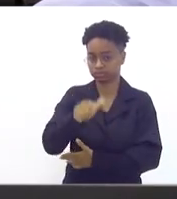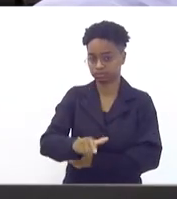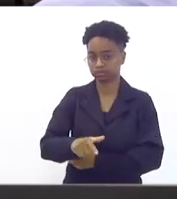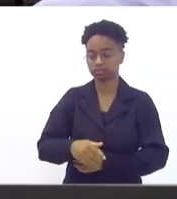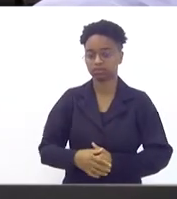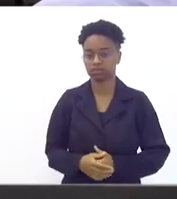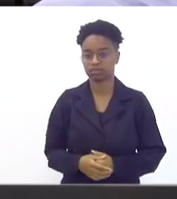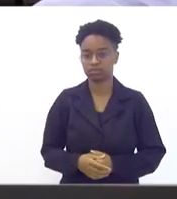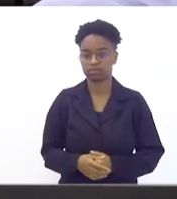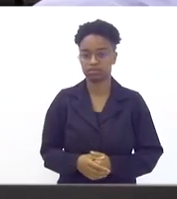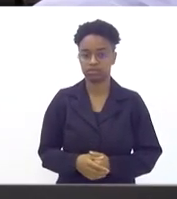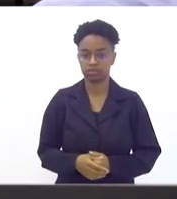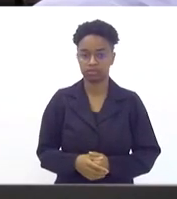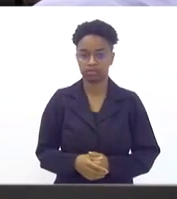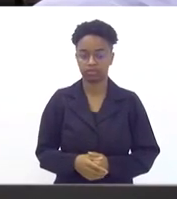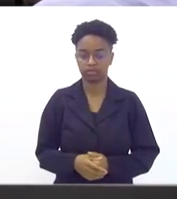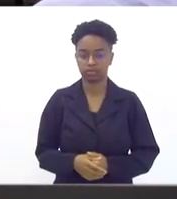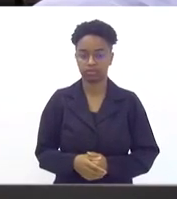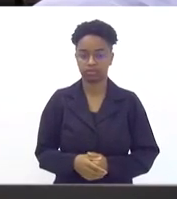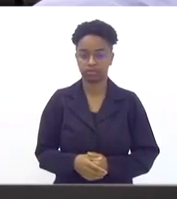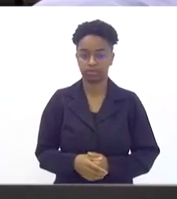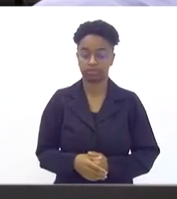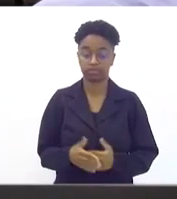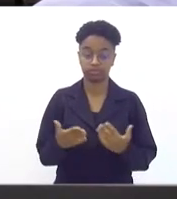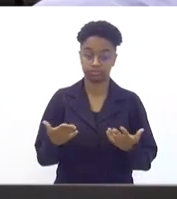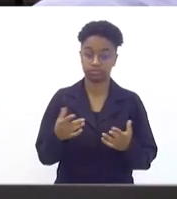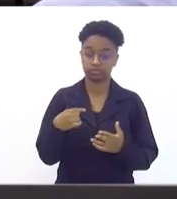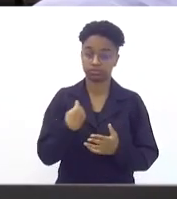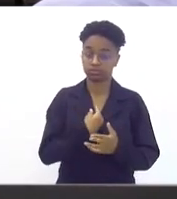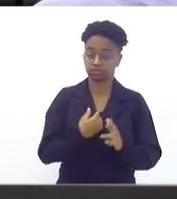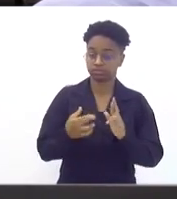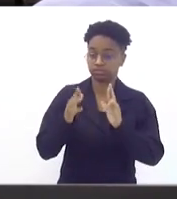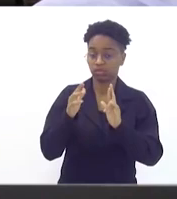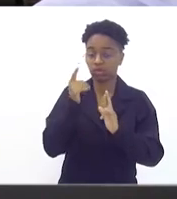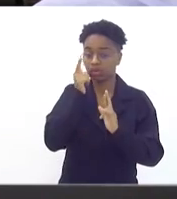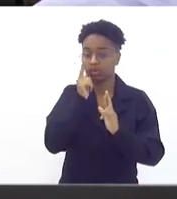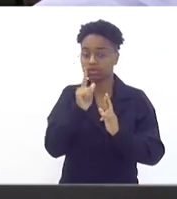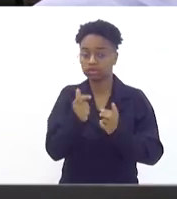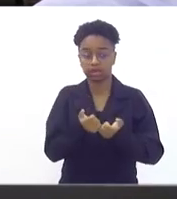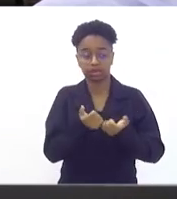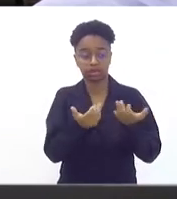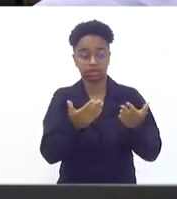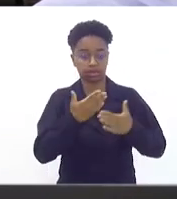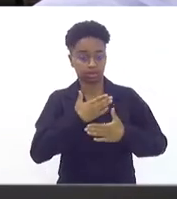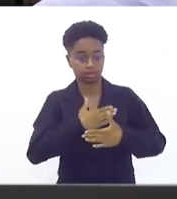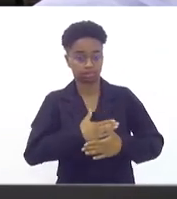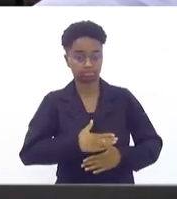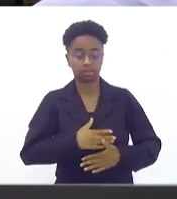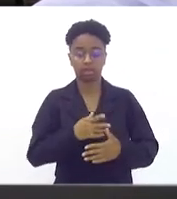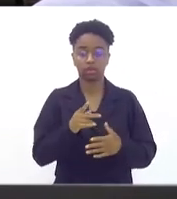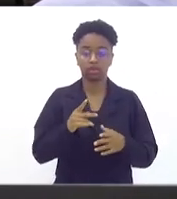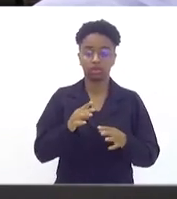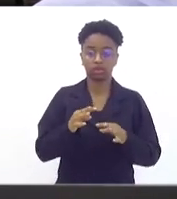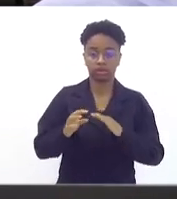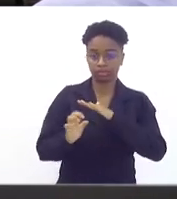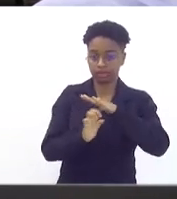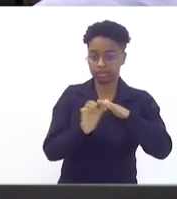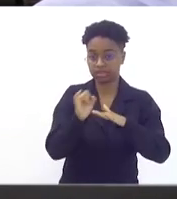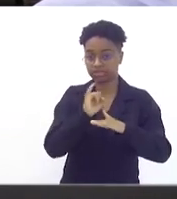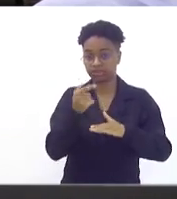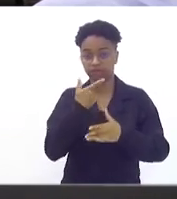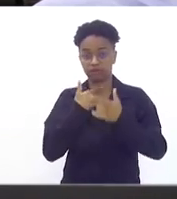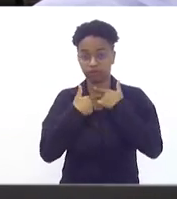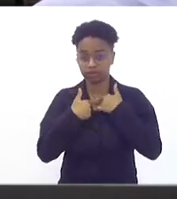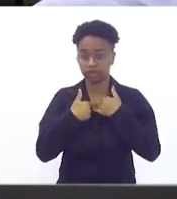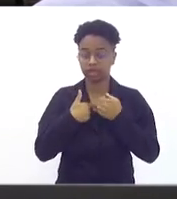acontecendo no nosso município é para que possamos produzir mais tranquilidade para os empresários que querem sim a expansão ou ou